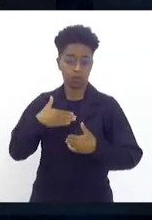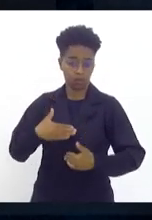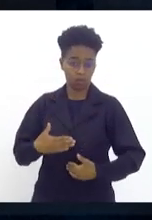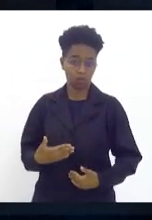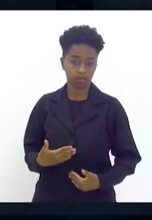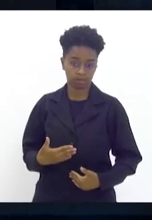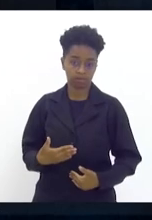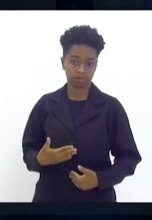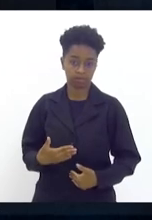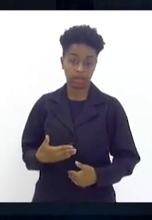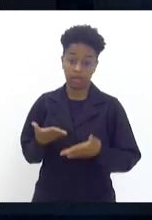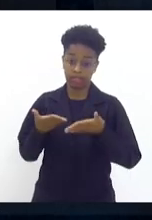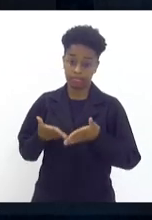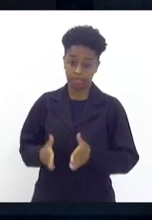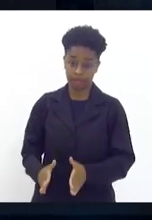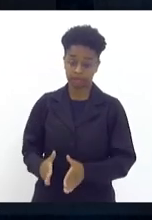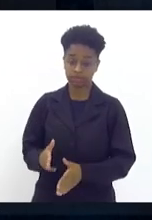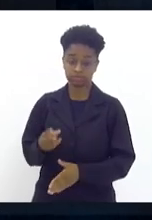né? Ela nasce com